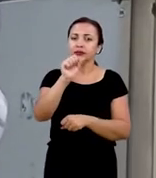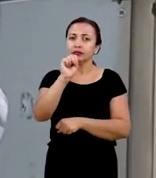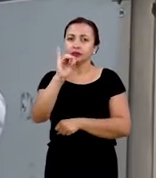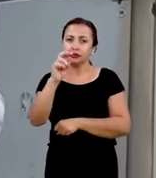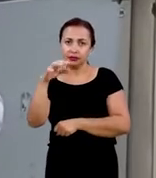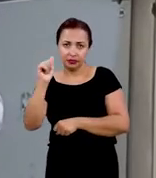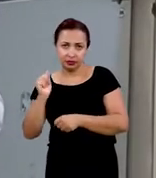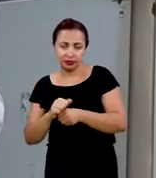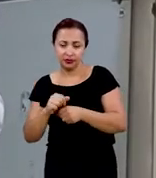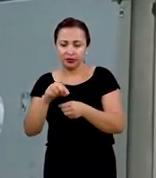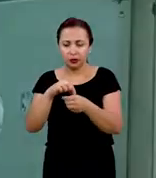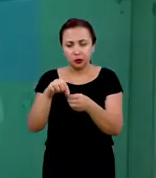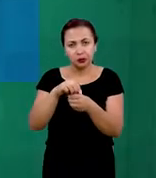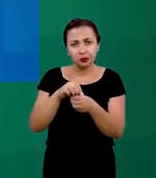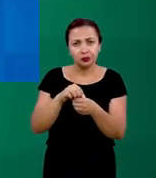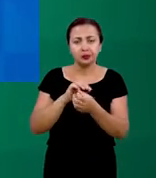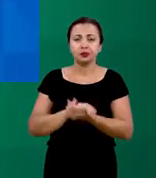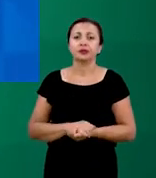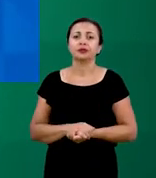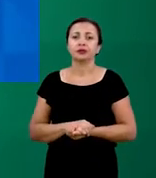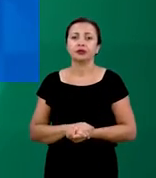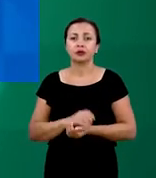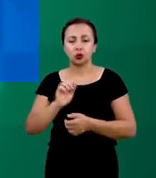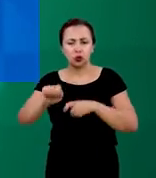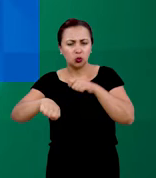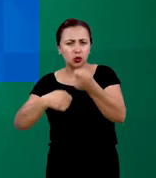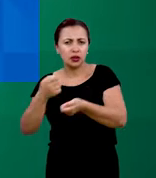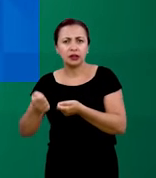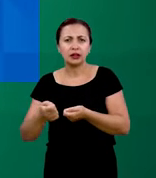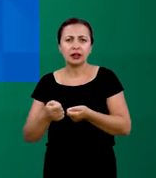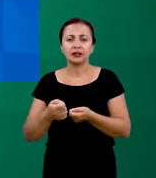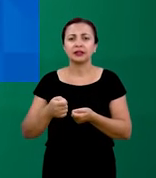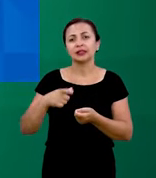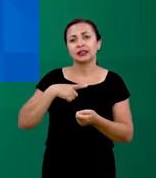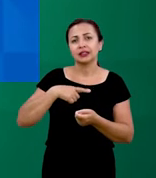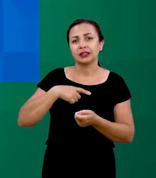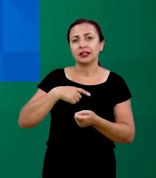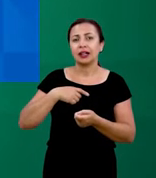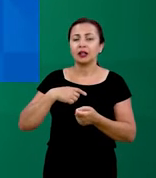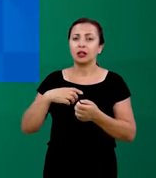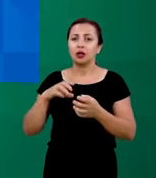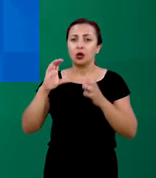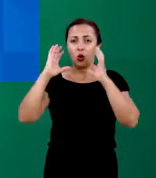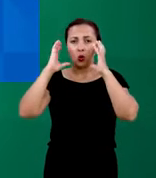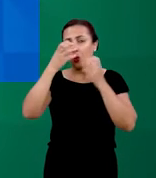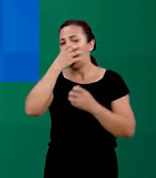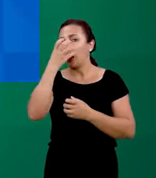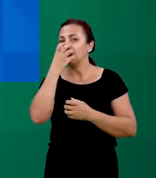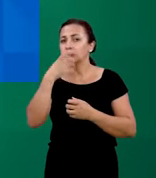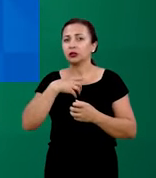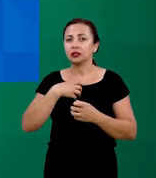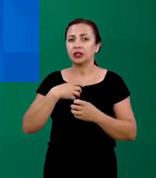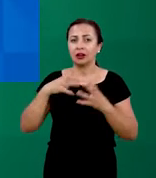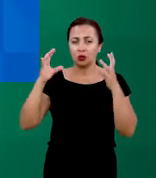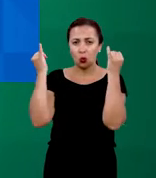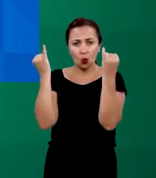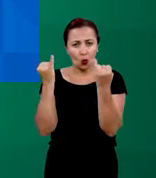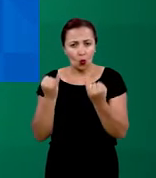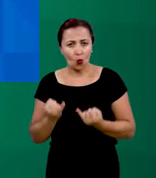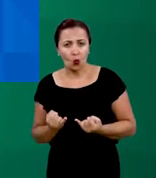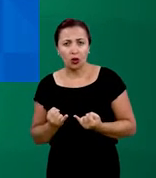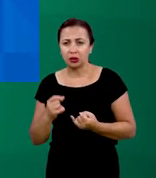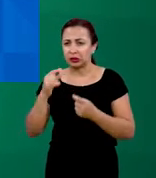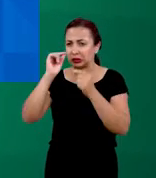comprovado em outros trabalhos. Os sinais clínicos nos cachorros são emagrecimento, lesões na face,